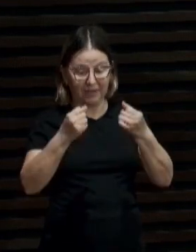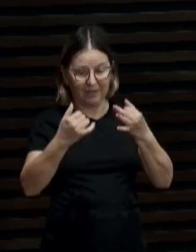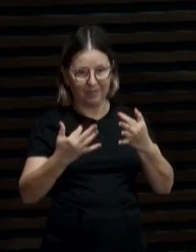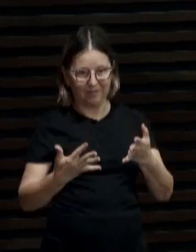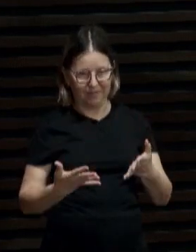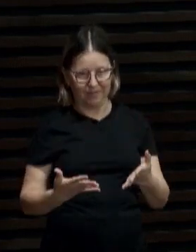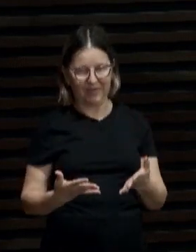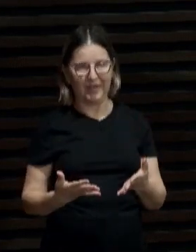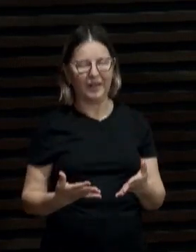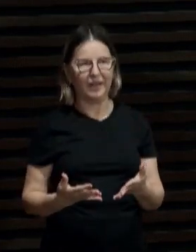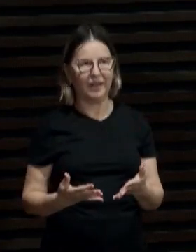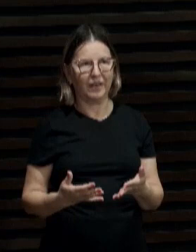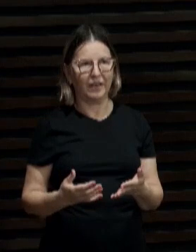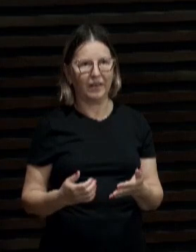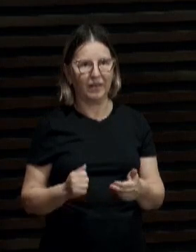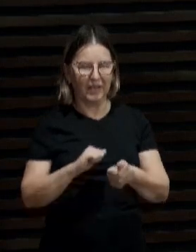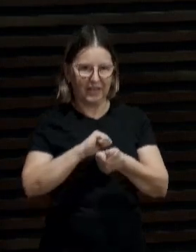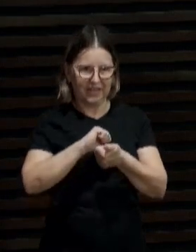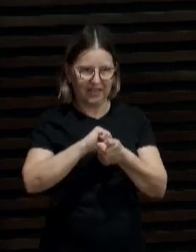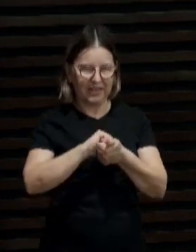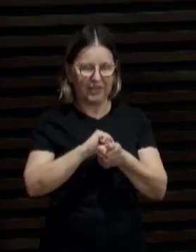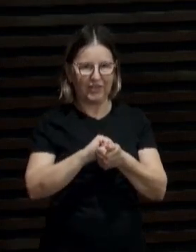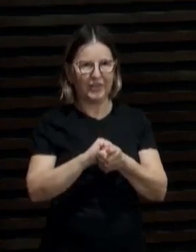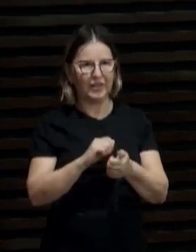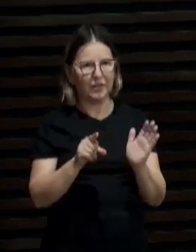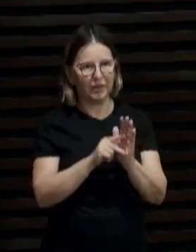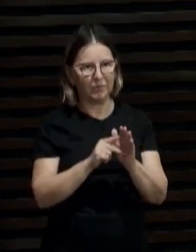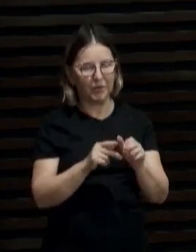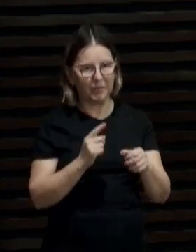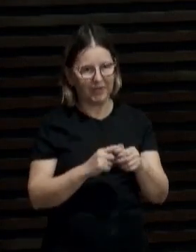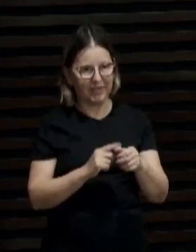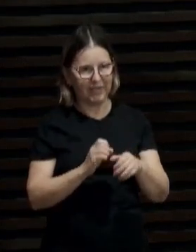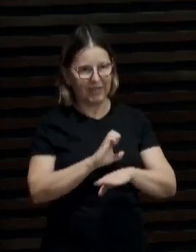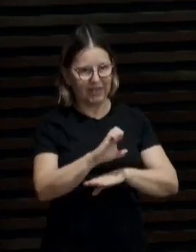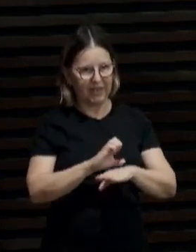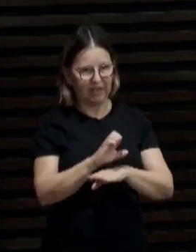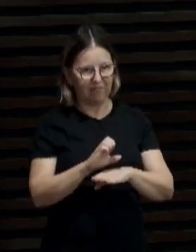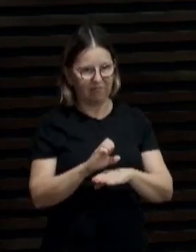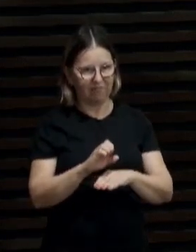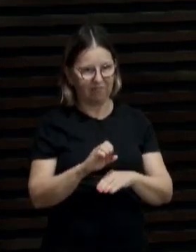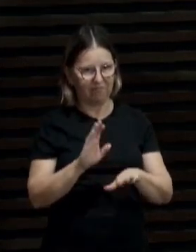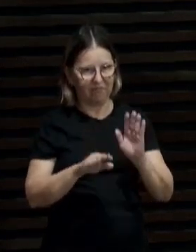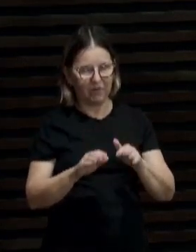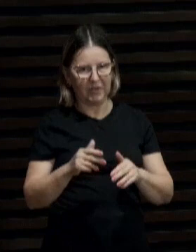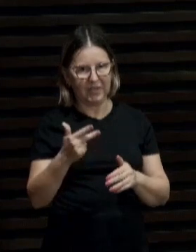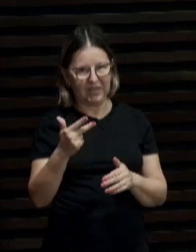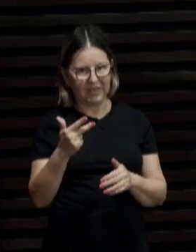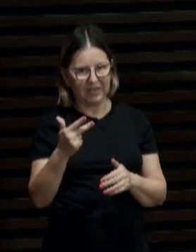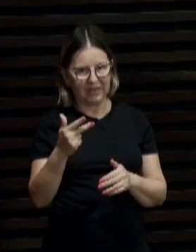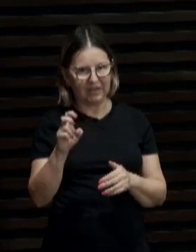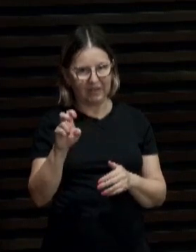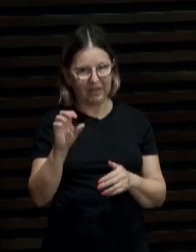características da própria cidade de Éfeso, né? Era uma cidade com aproximadamente 350 mil habitantes